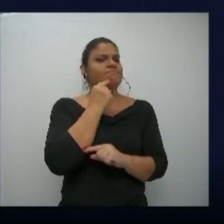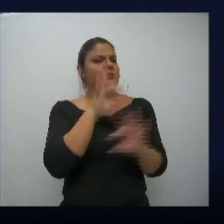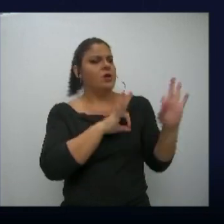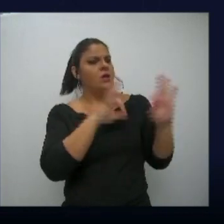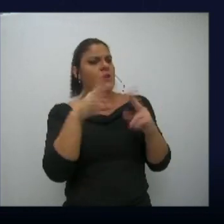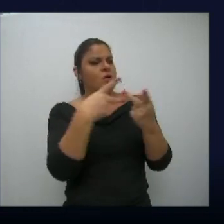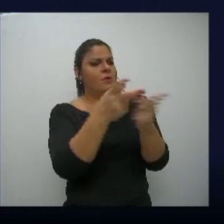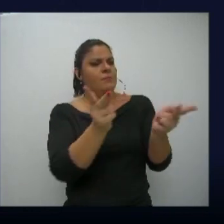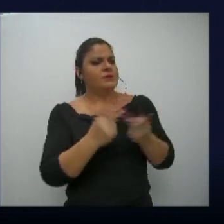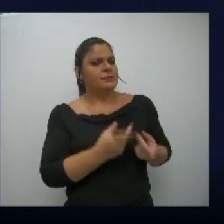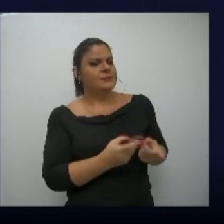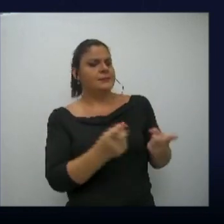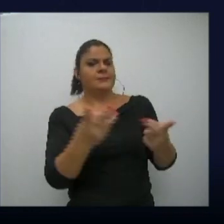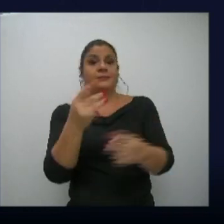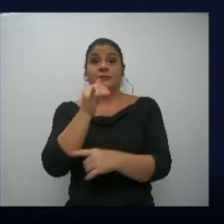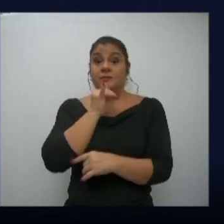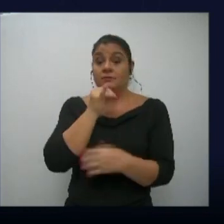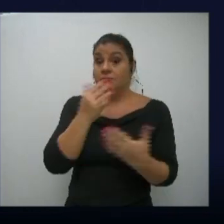e